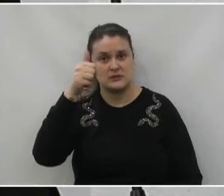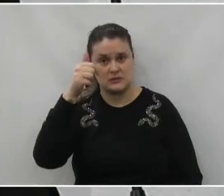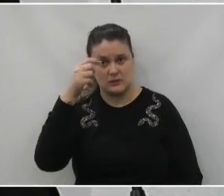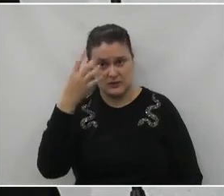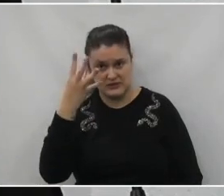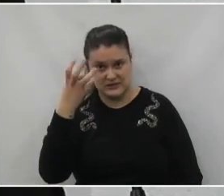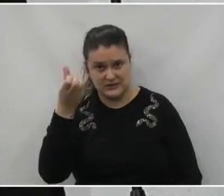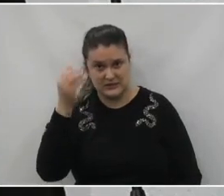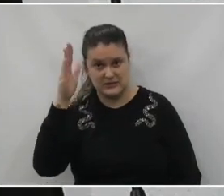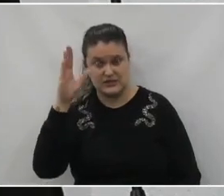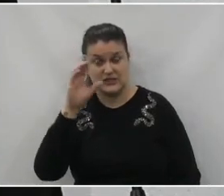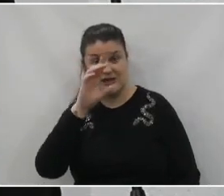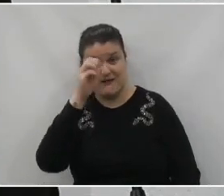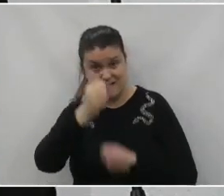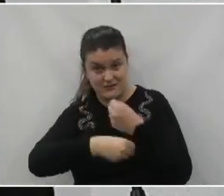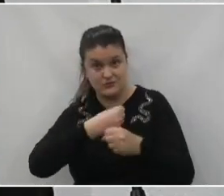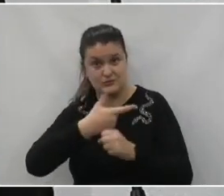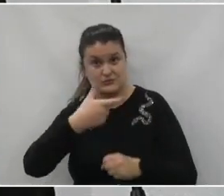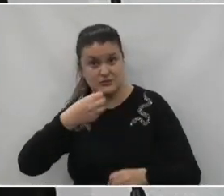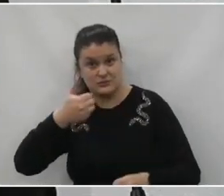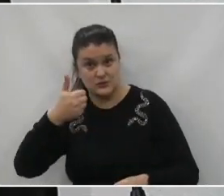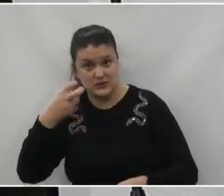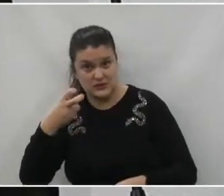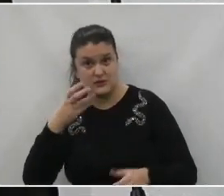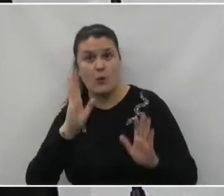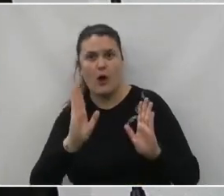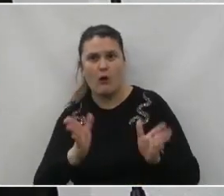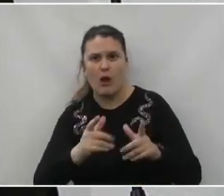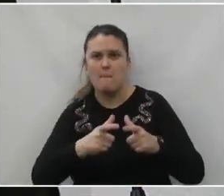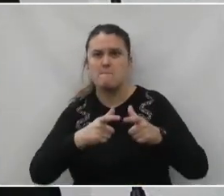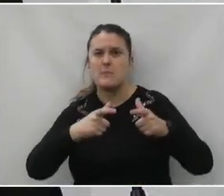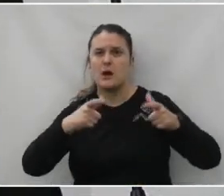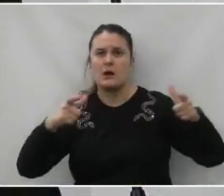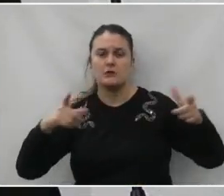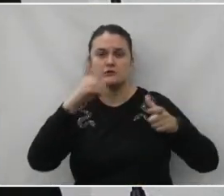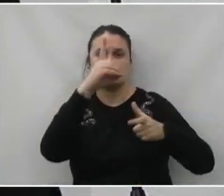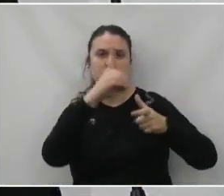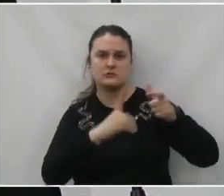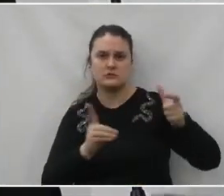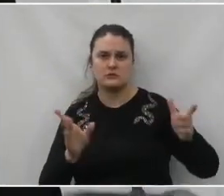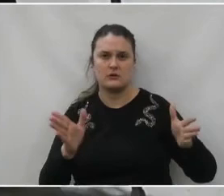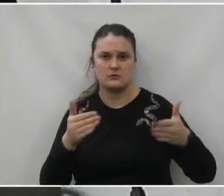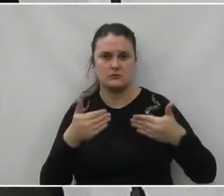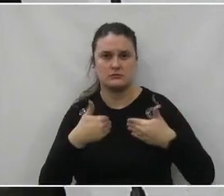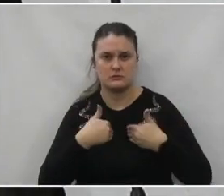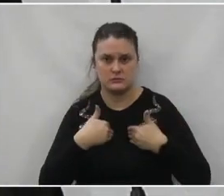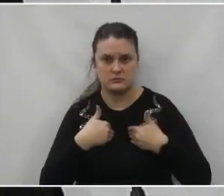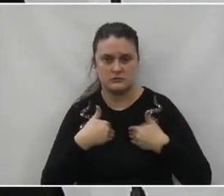de 2015. Com o aumento do diagnóstico de autismo,